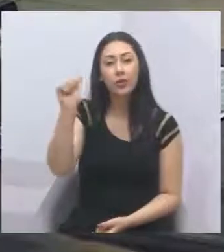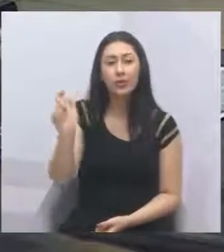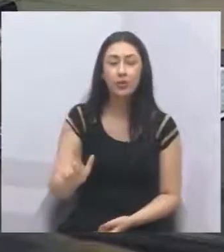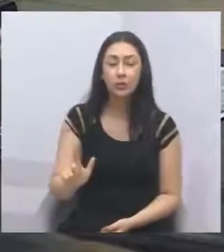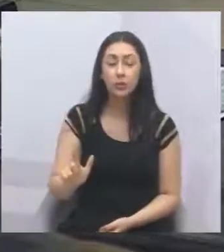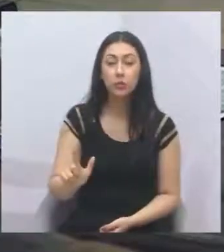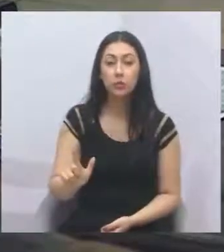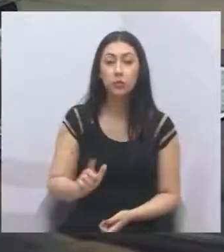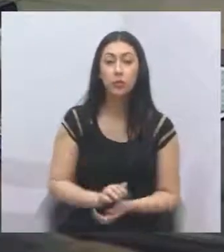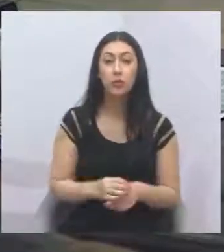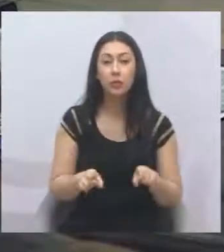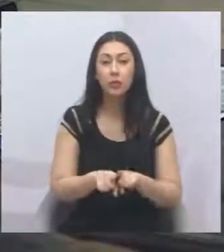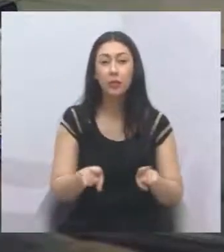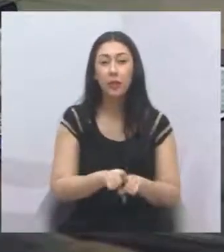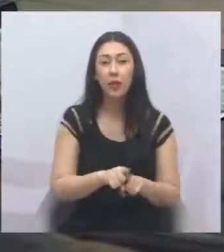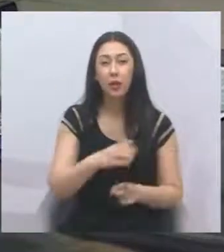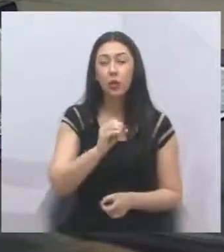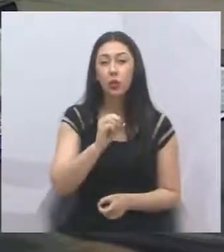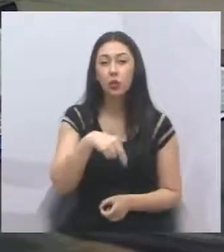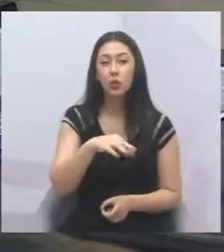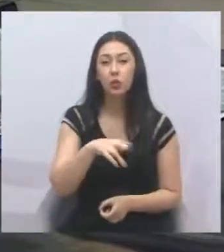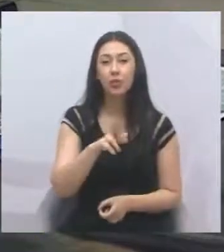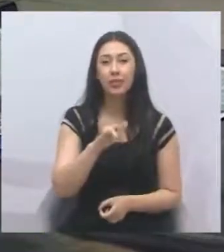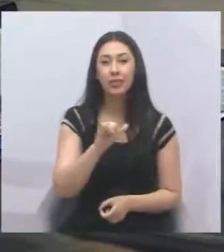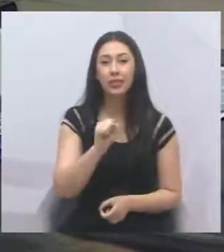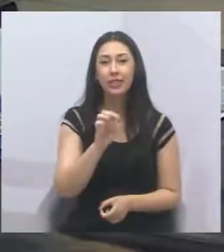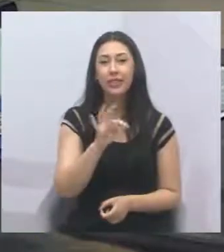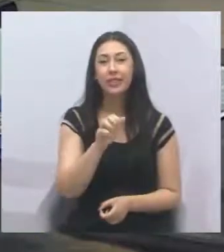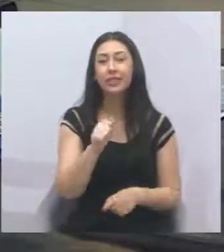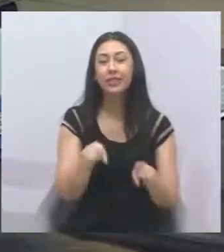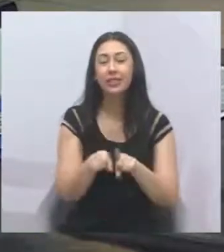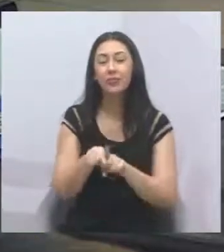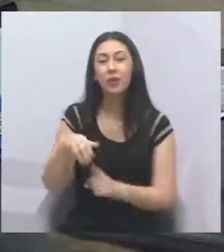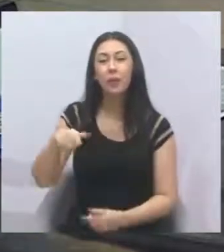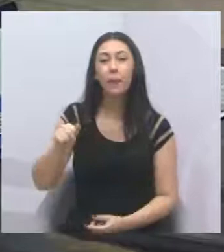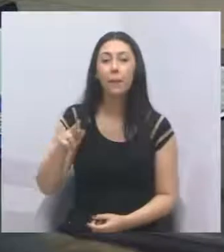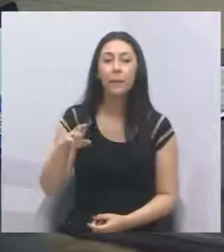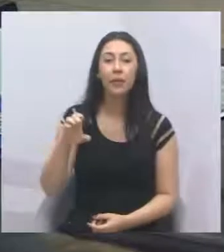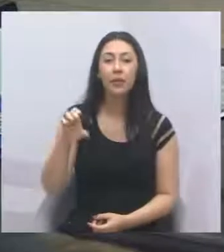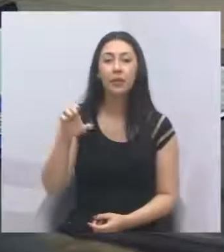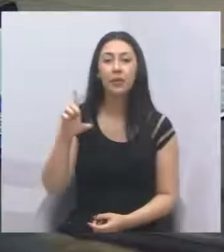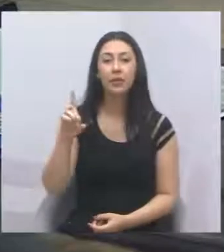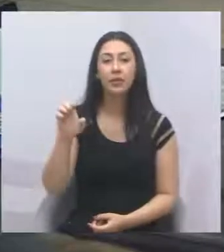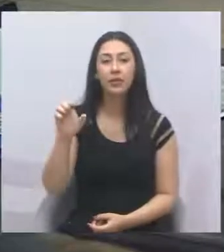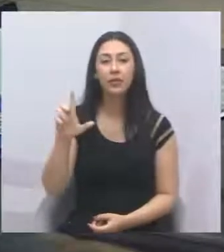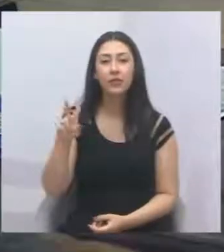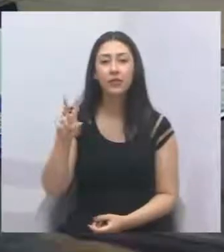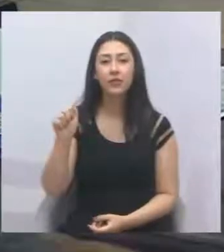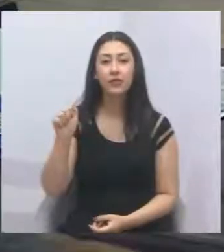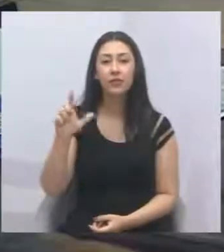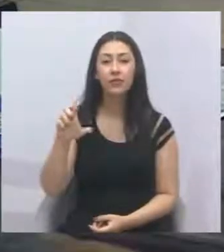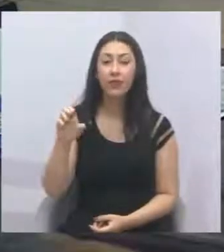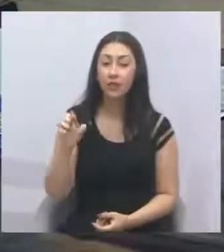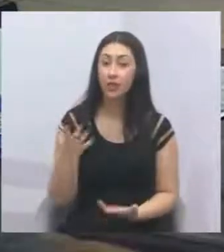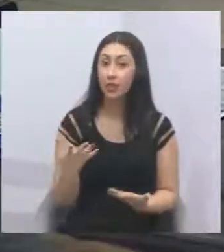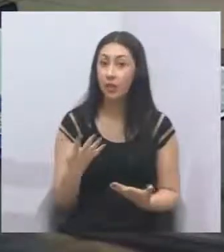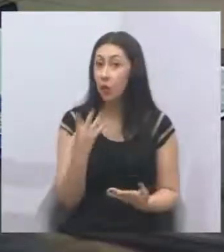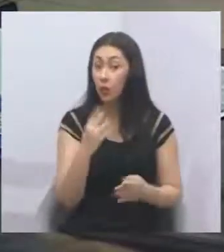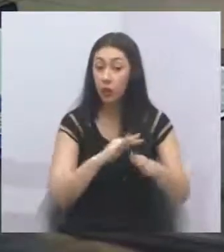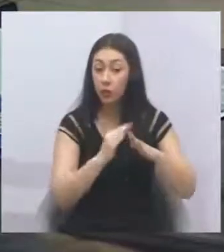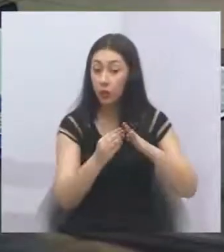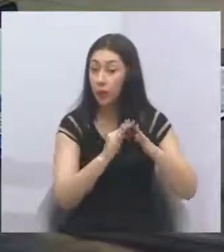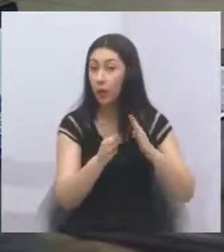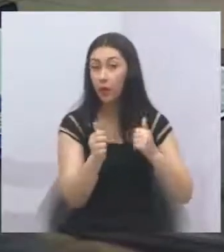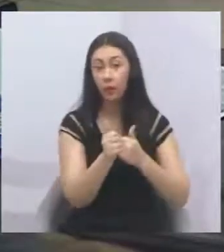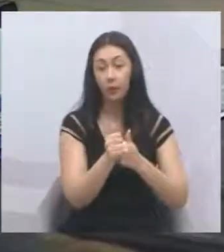2, Jardim Conquista e Mar de Vale. Tem 4 bairros e a Barra do Poço, 4 bairros ao lado